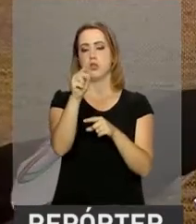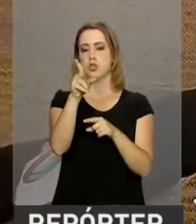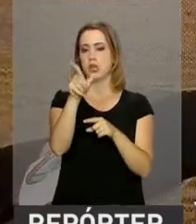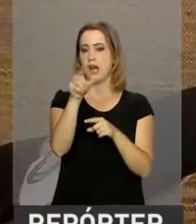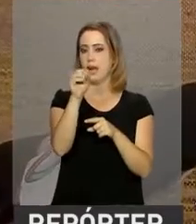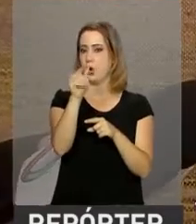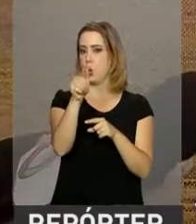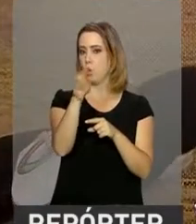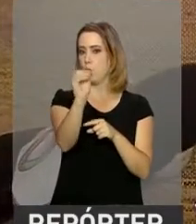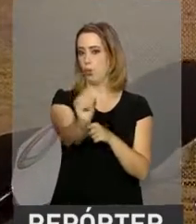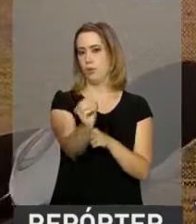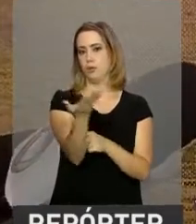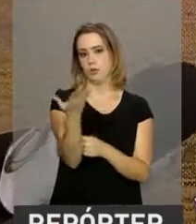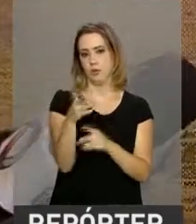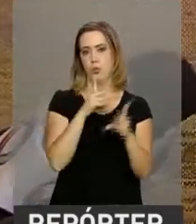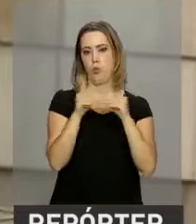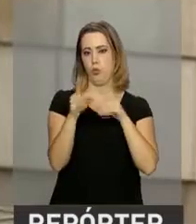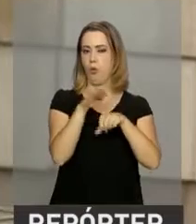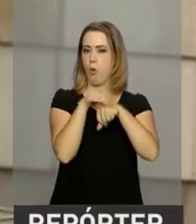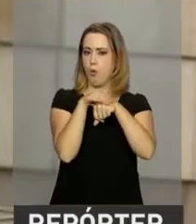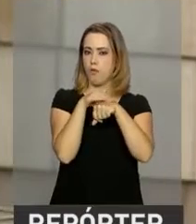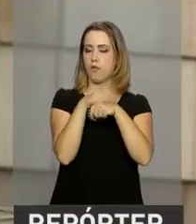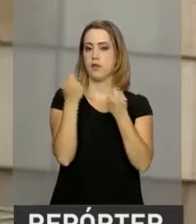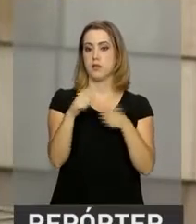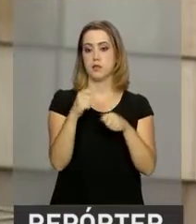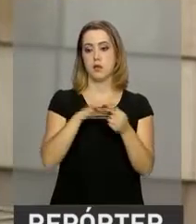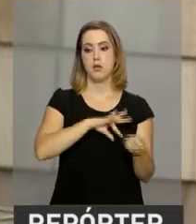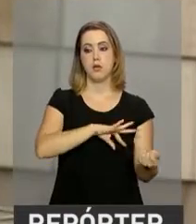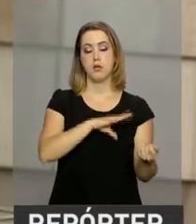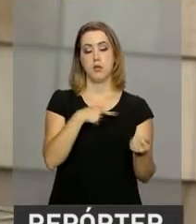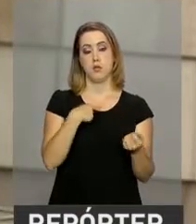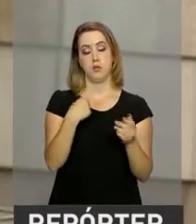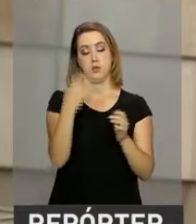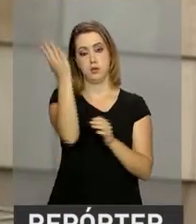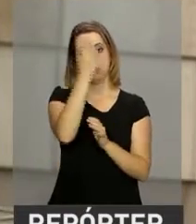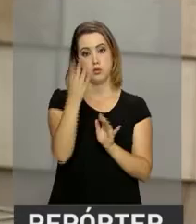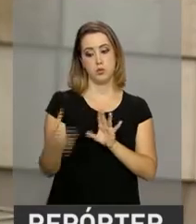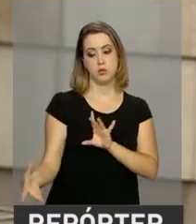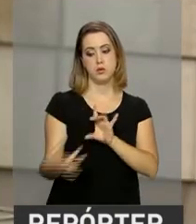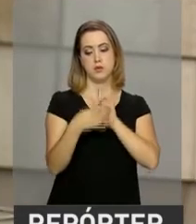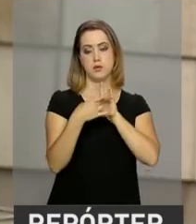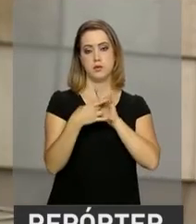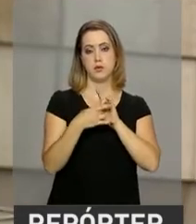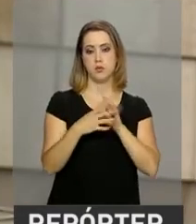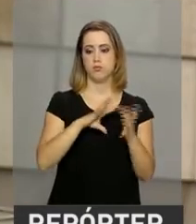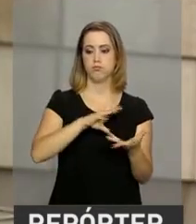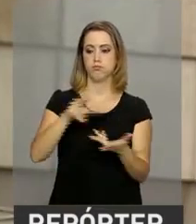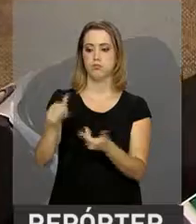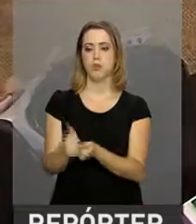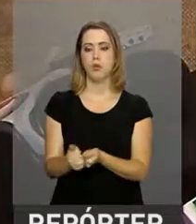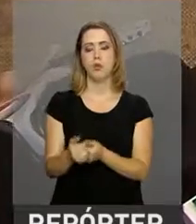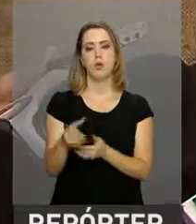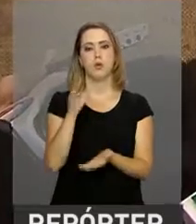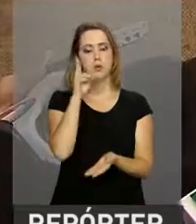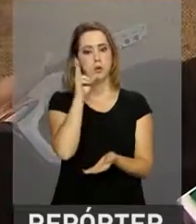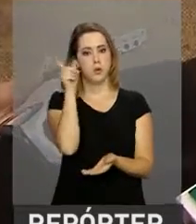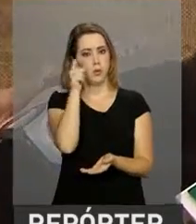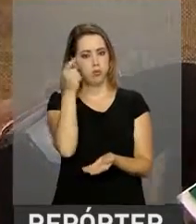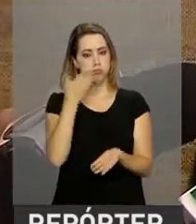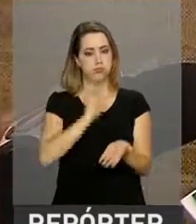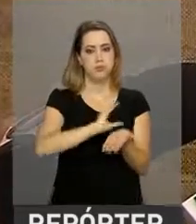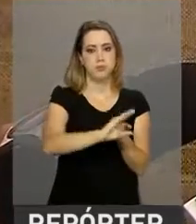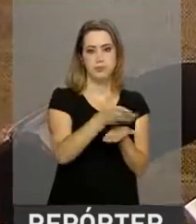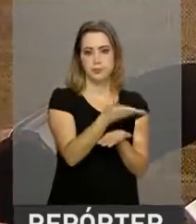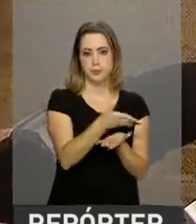presidente afirmou ainda que quer universalizar as relações do Brasil para atrair os investimentos. Ao levar